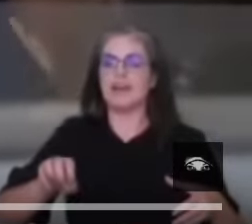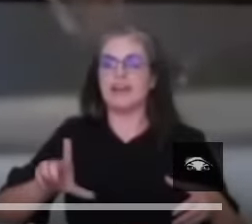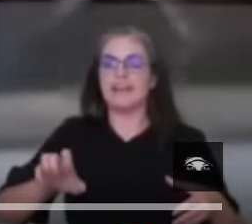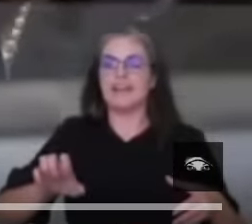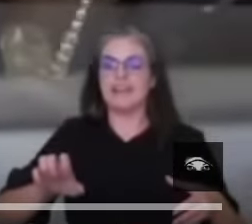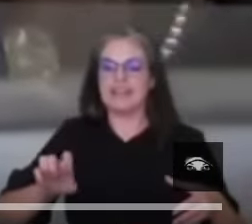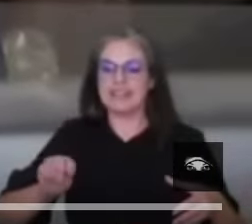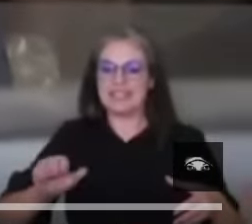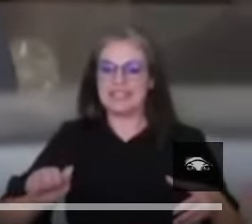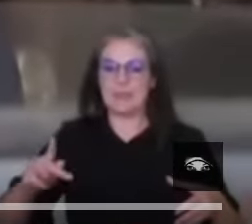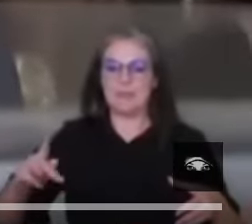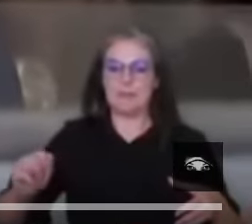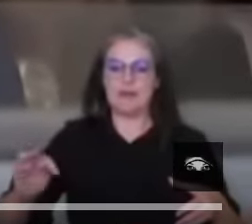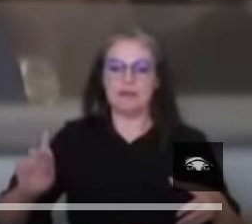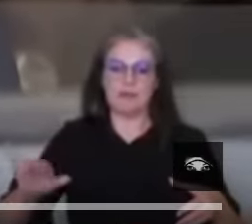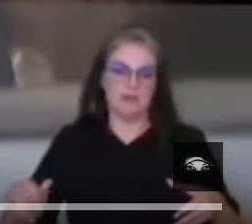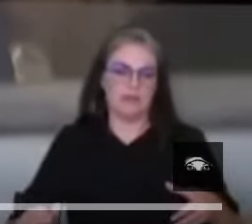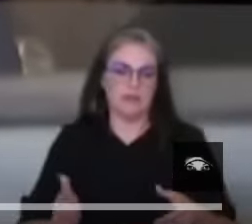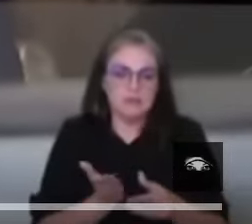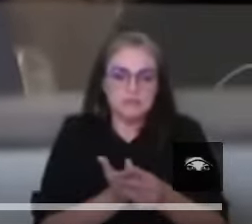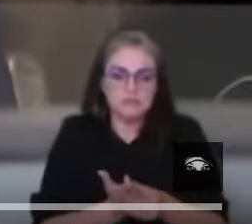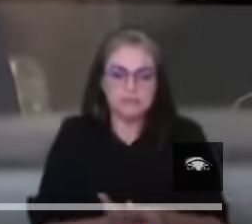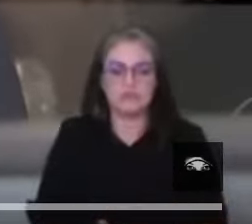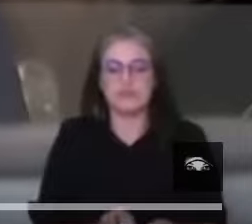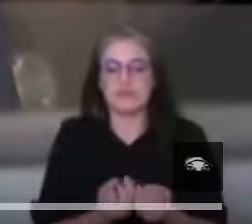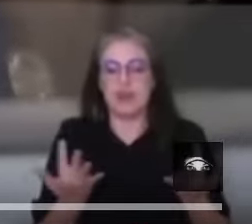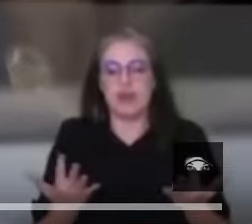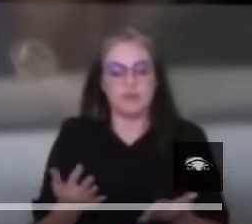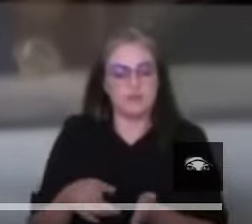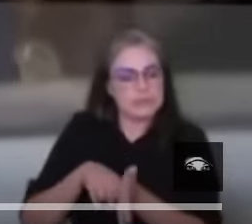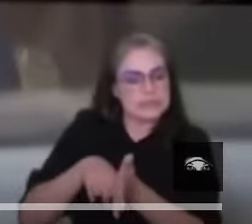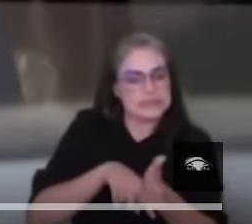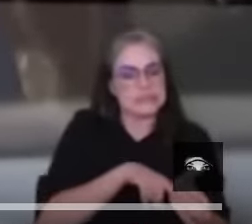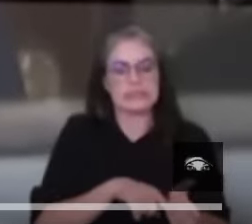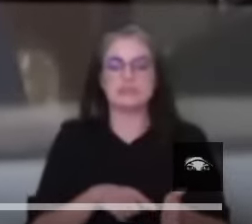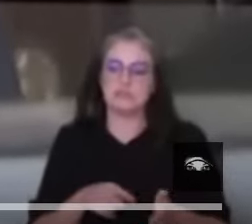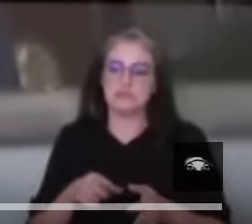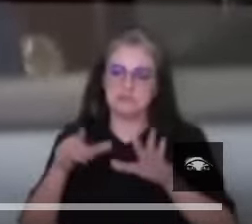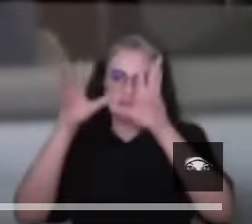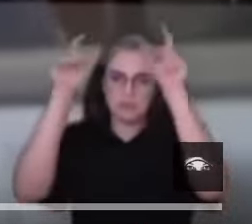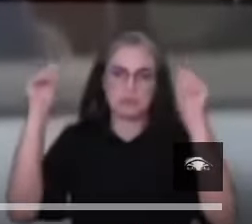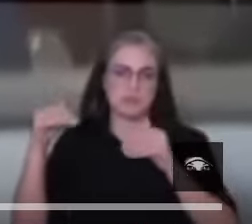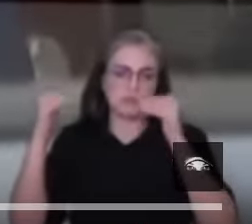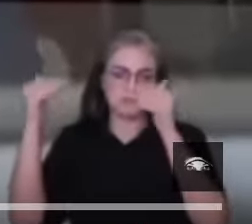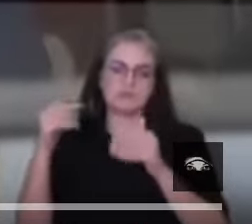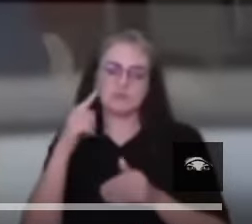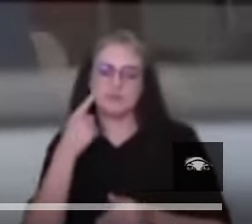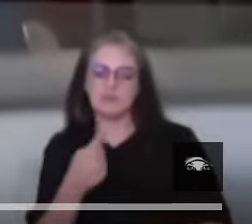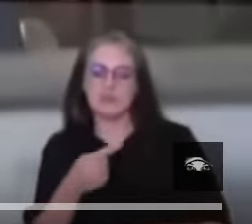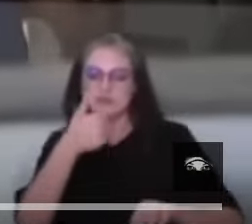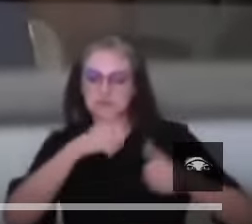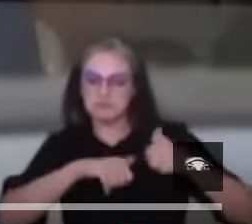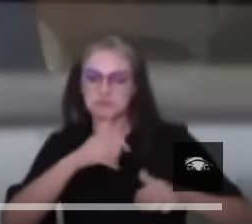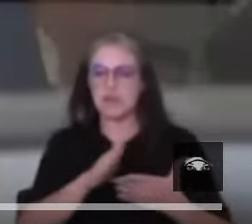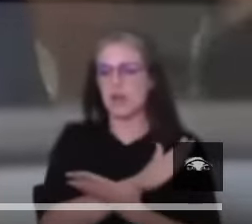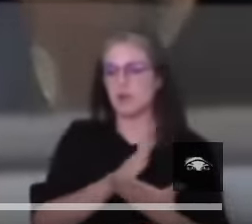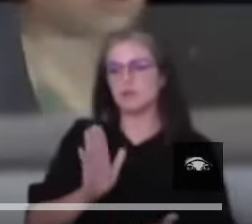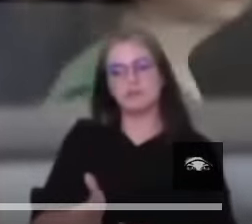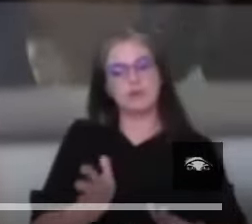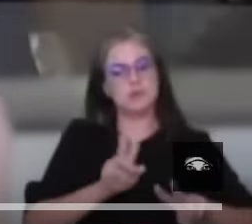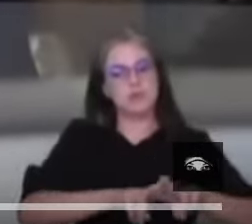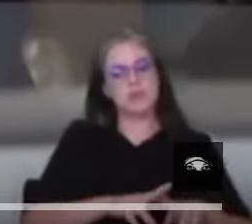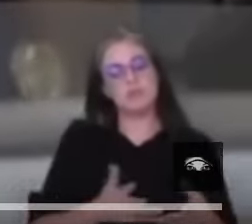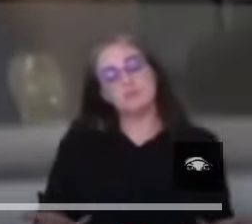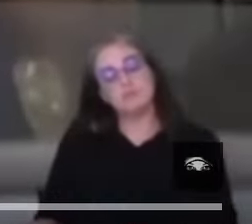Tribunal Federal já começou a analisar uma série de pessoas que tiveram suas condutas individualizadas, foram feitos julgamentos, já tem pessoas condenadas, então